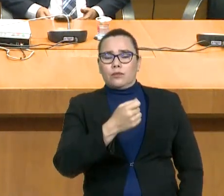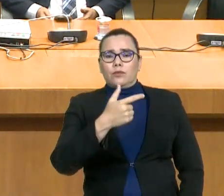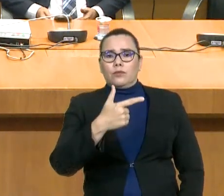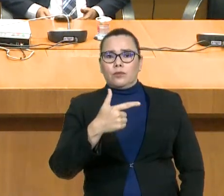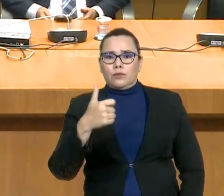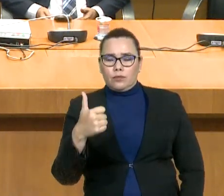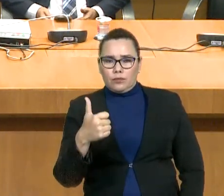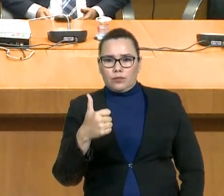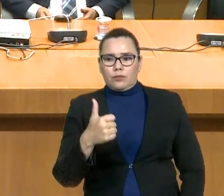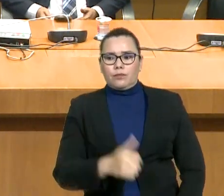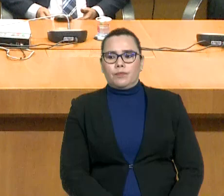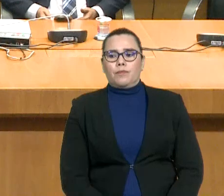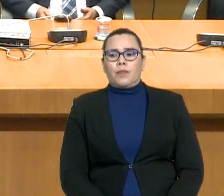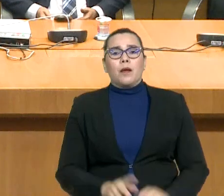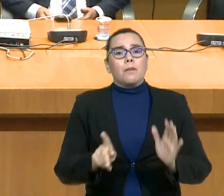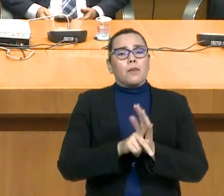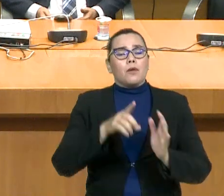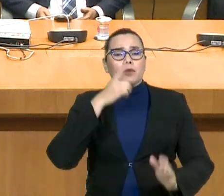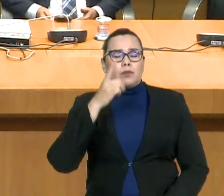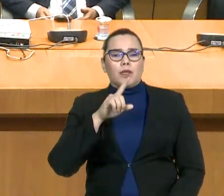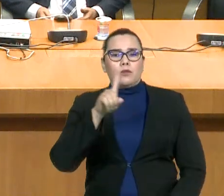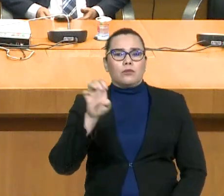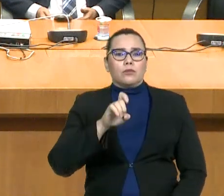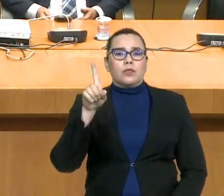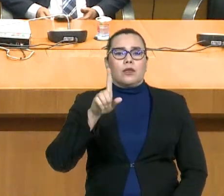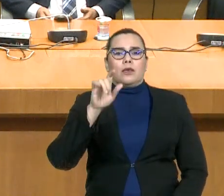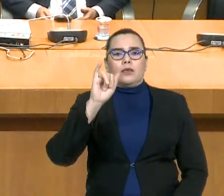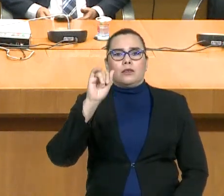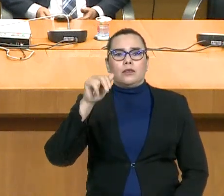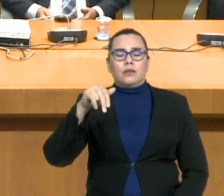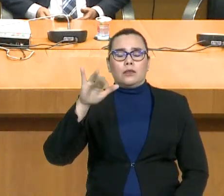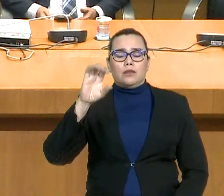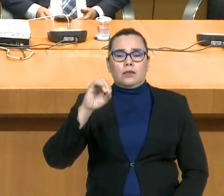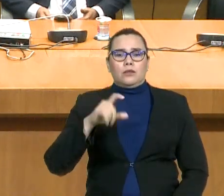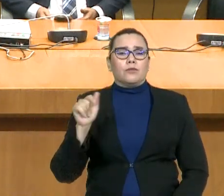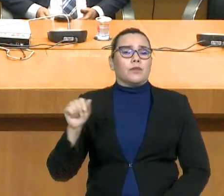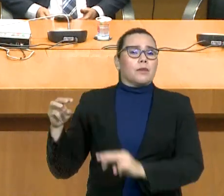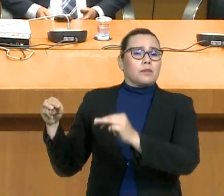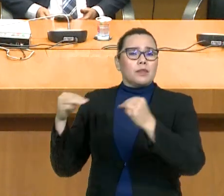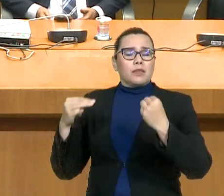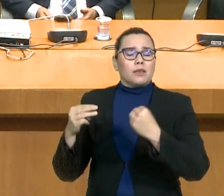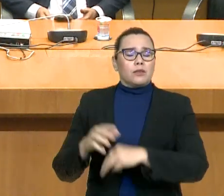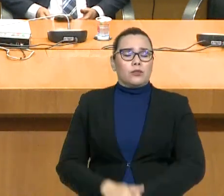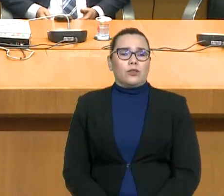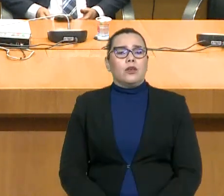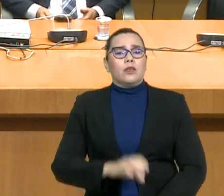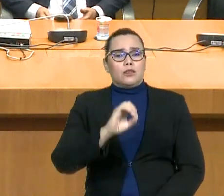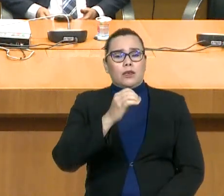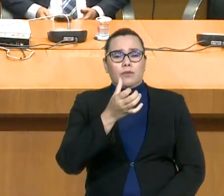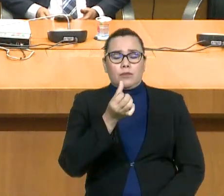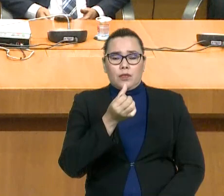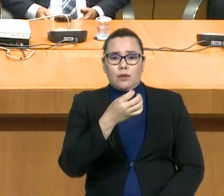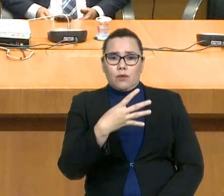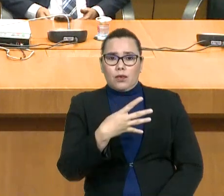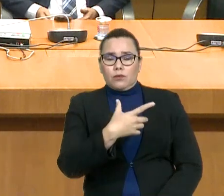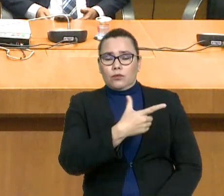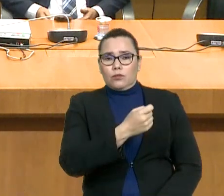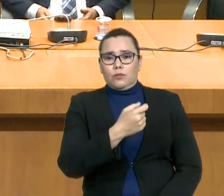027/2021, de autoria do deputado Zé Inácio, encaminhado pela mensagem governamental número